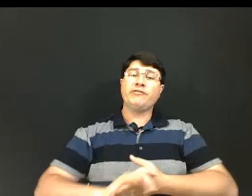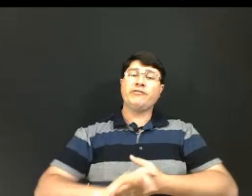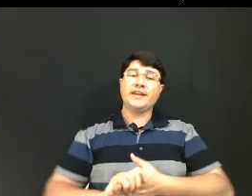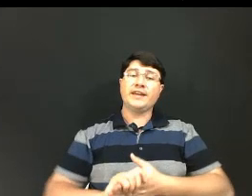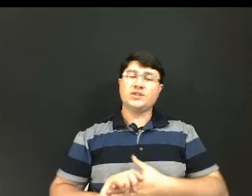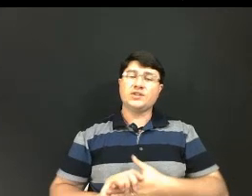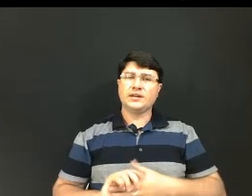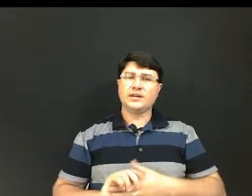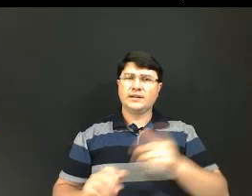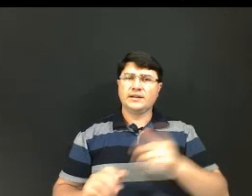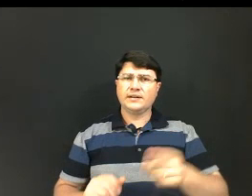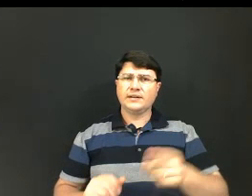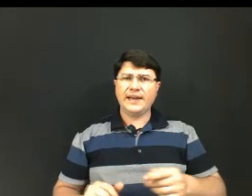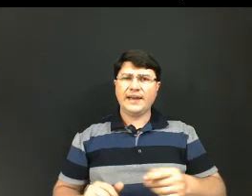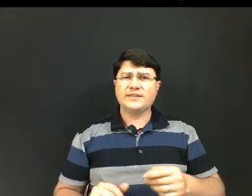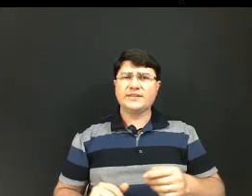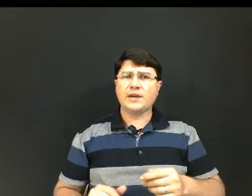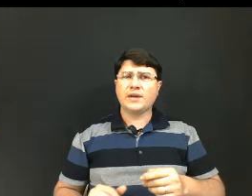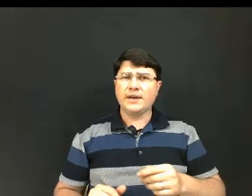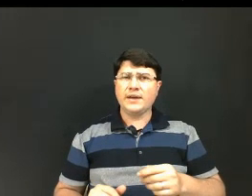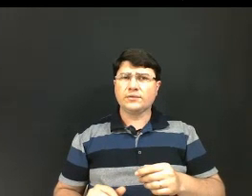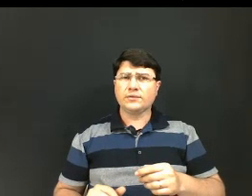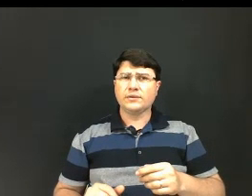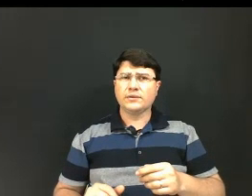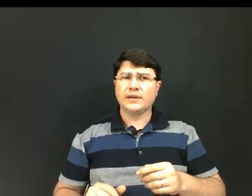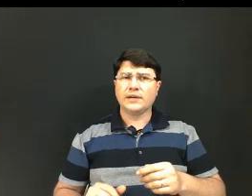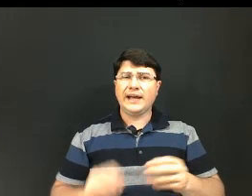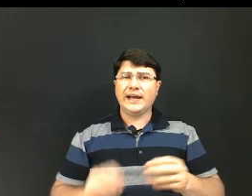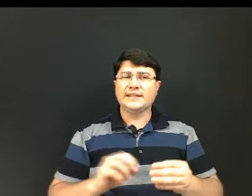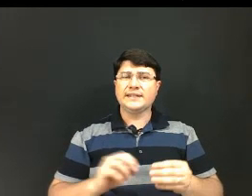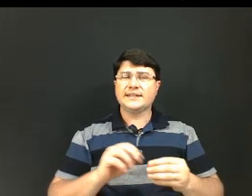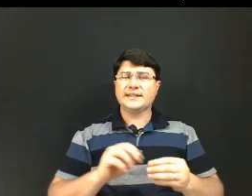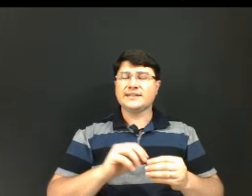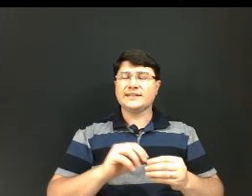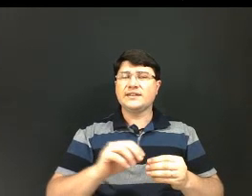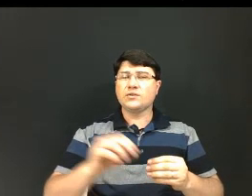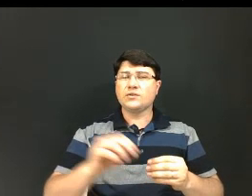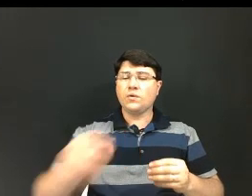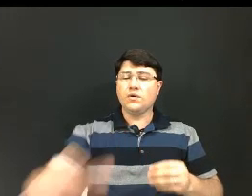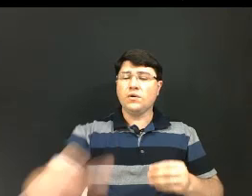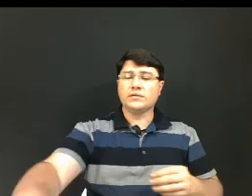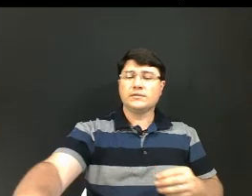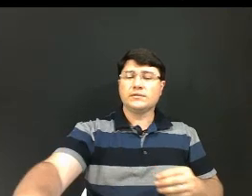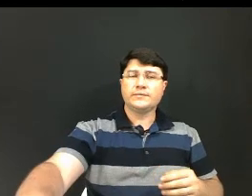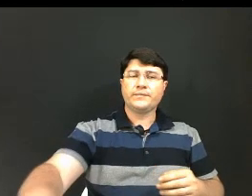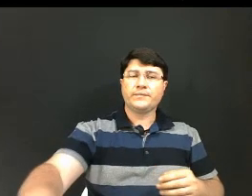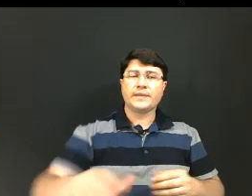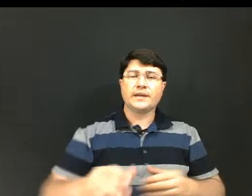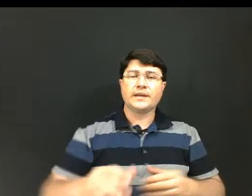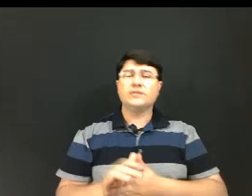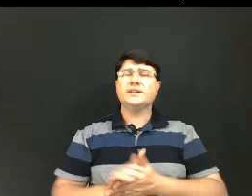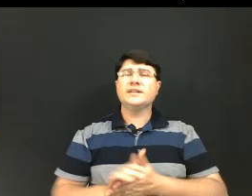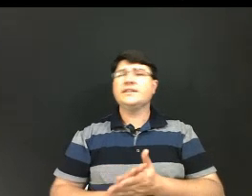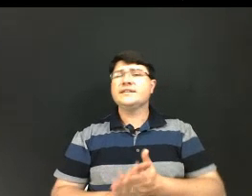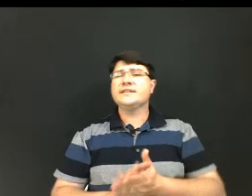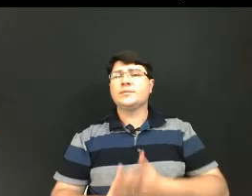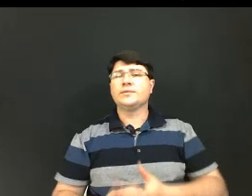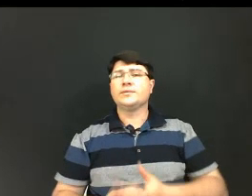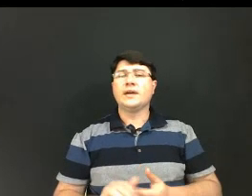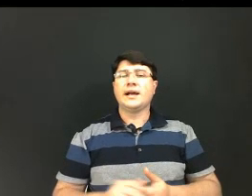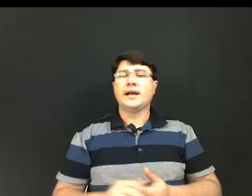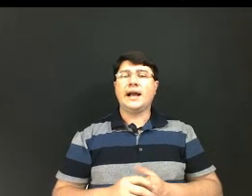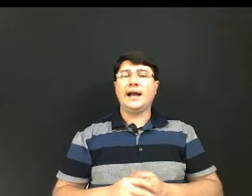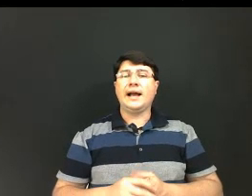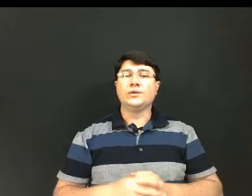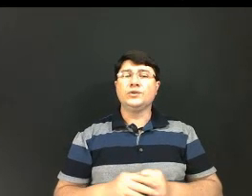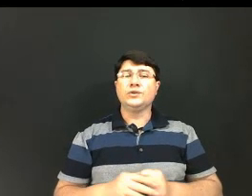finalmente foi para Fred. É deslocamento? A herança se deslocou? E um terceiro